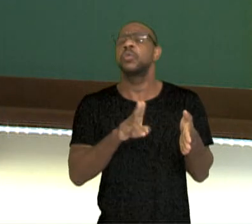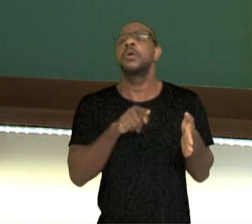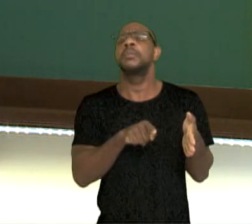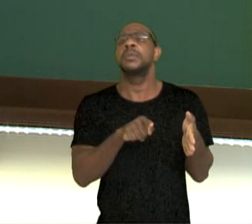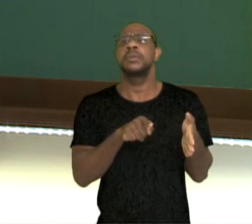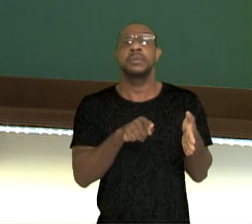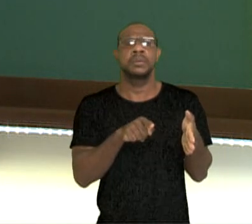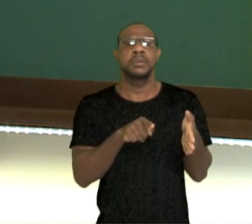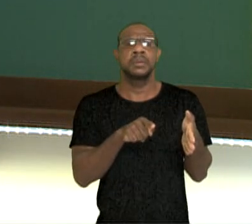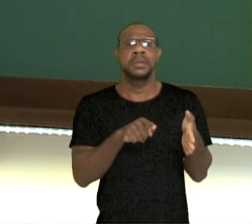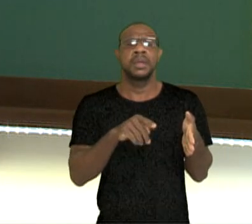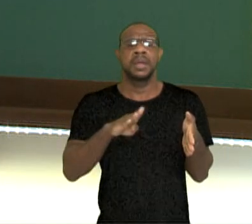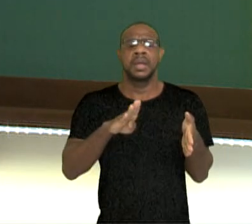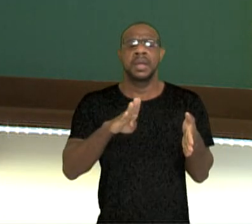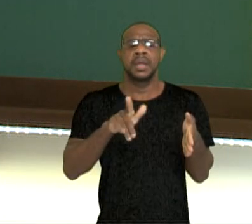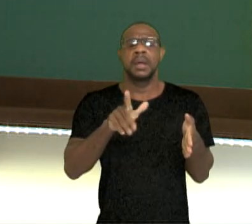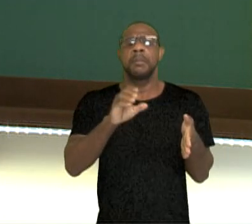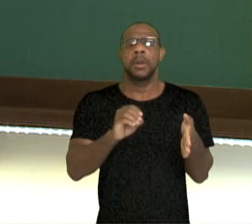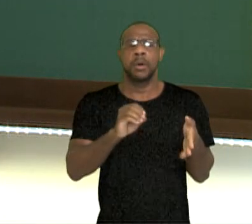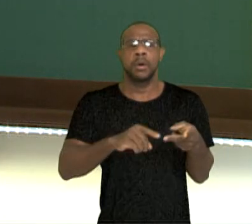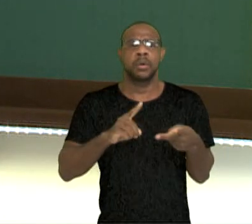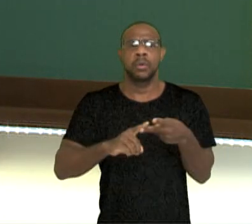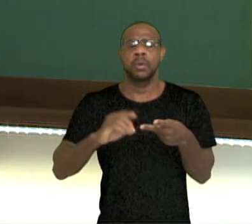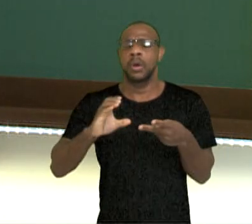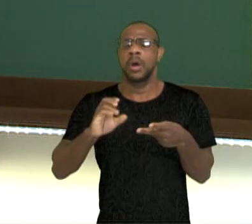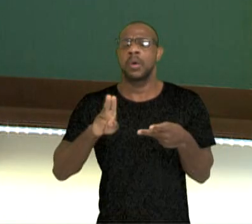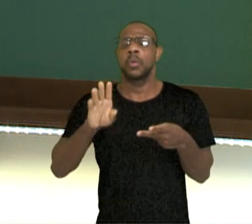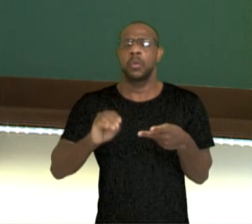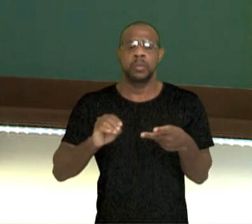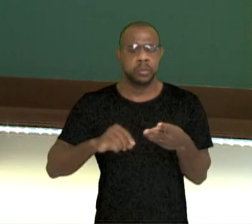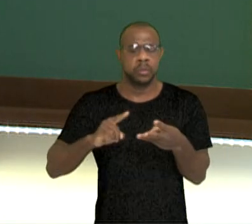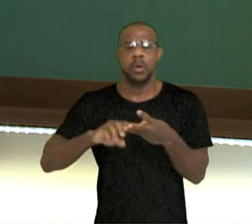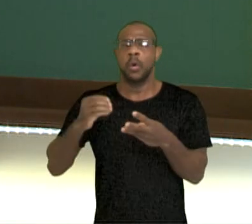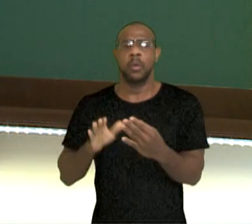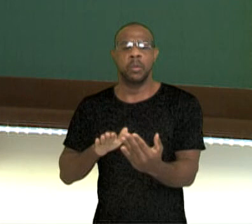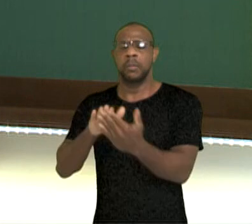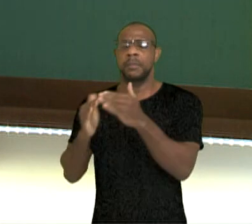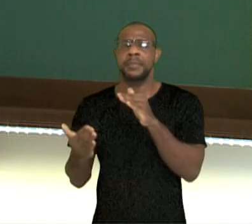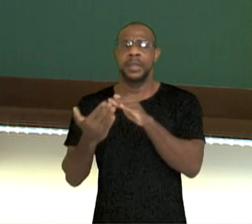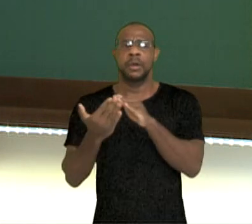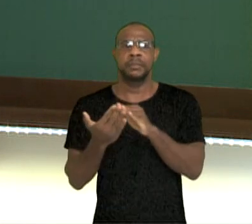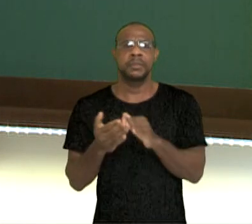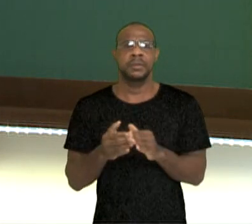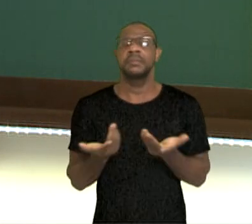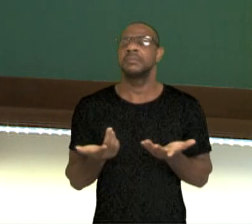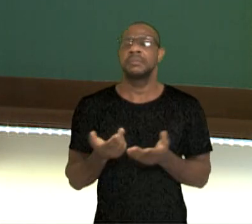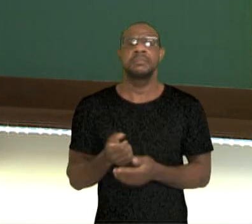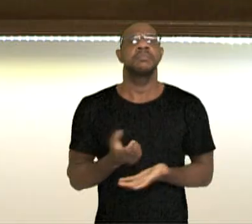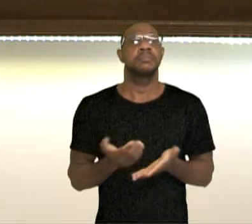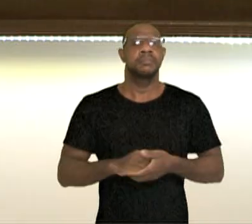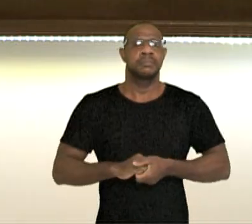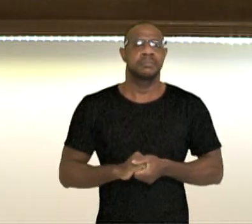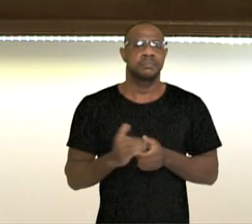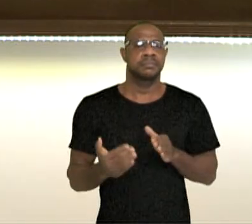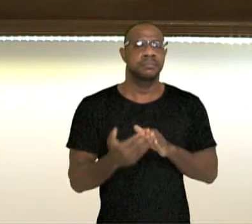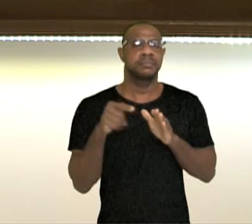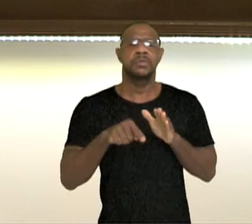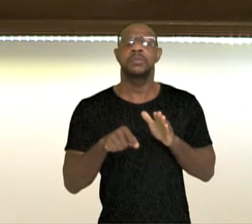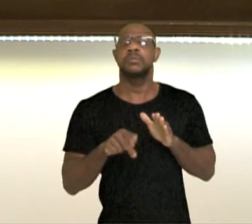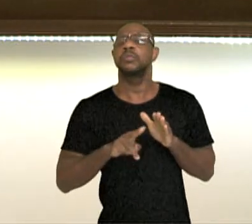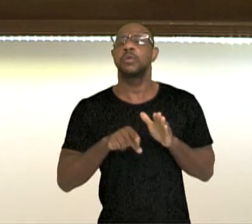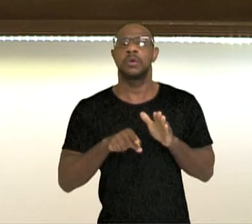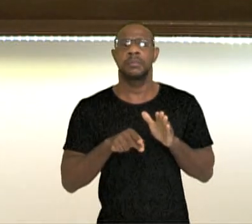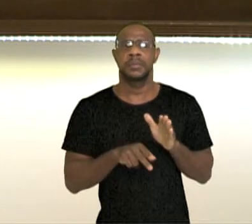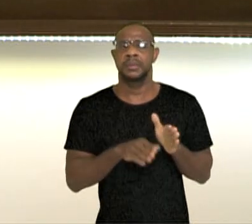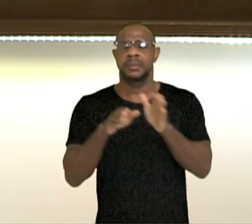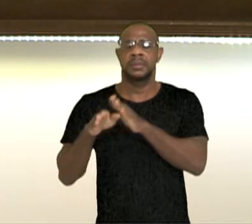um bloco, um cubo, uma pirâmide. E essa vela? E o dado? Eu vou dar um tempo para